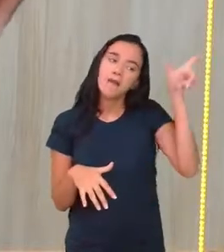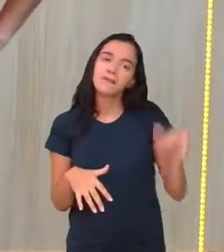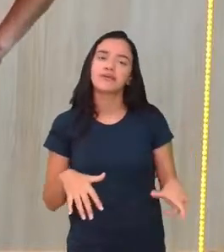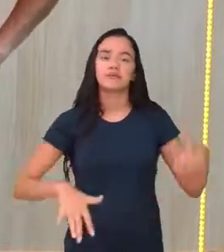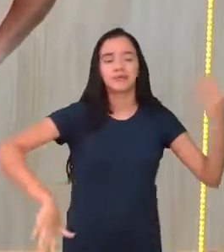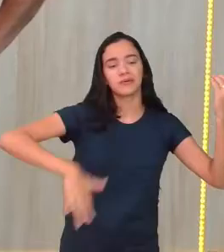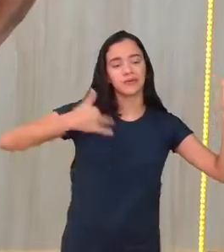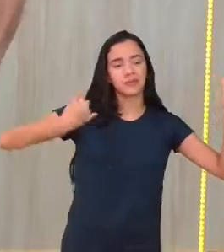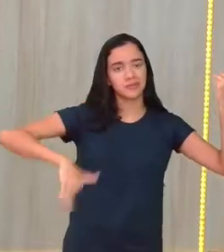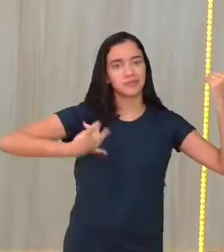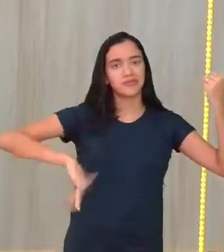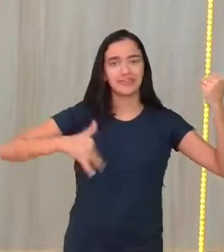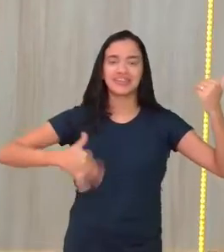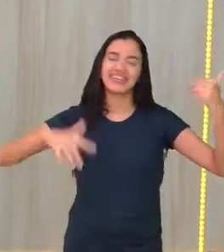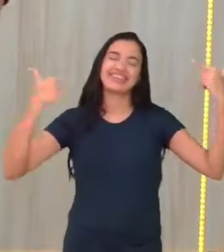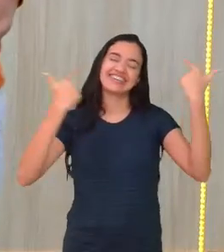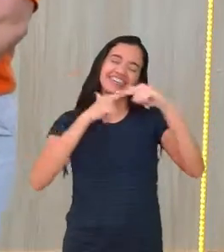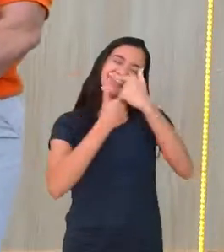Ah!